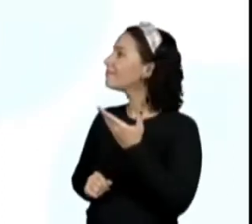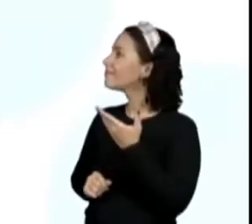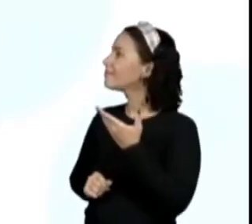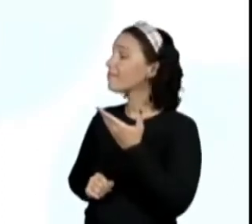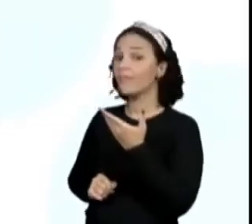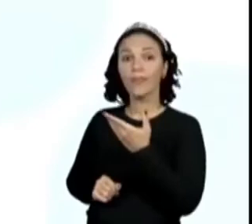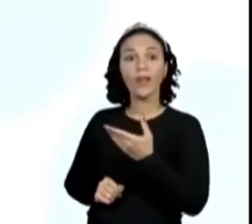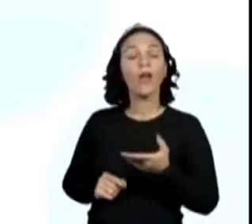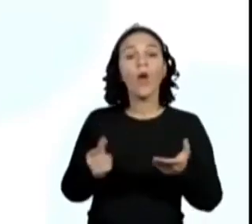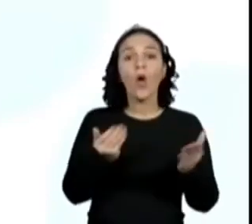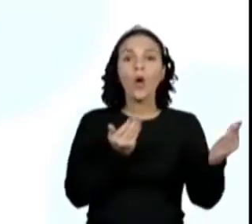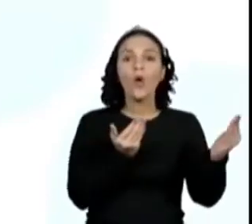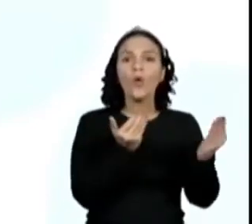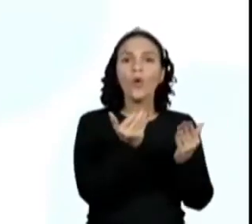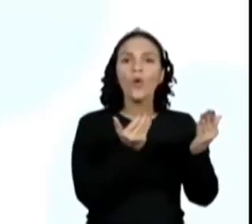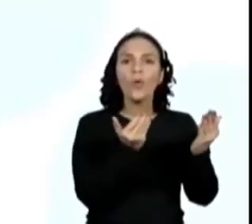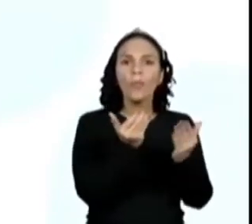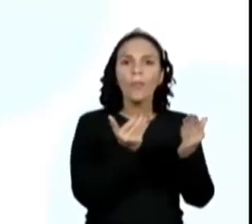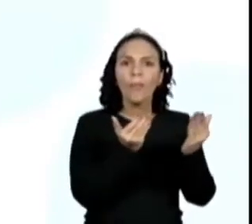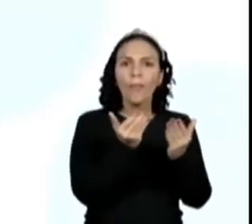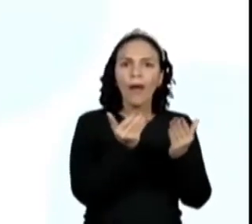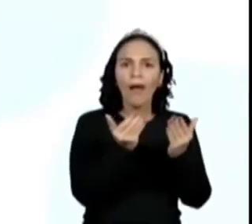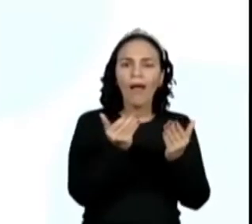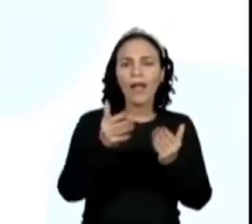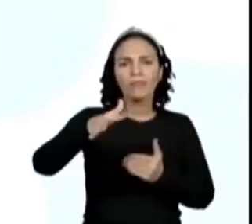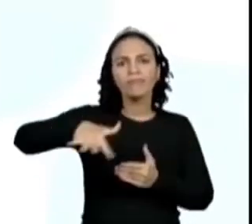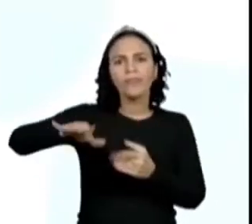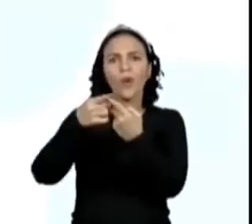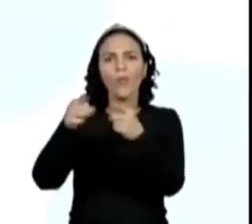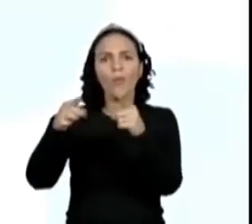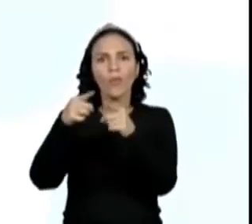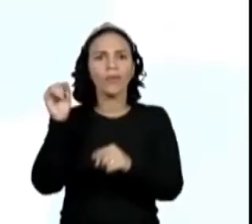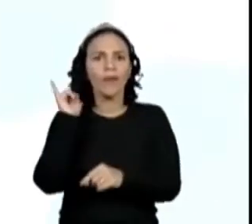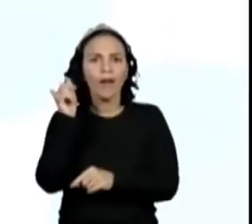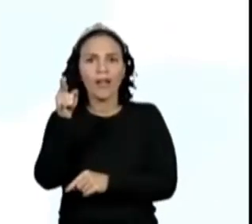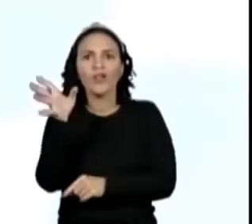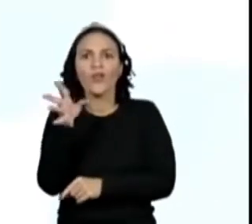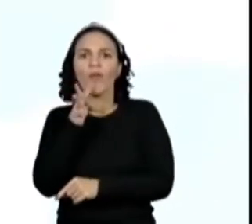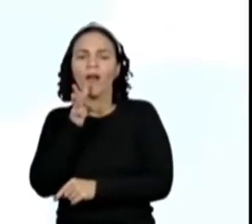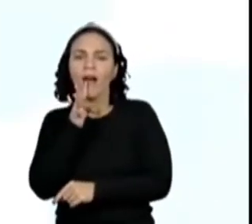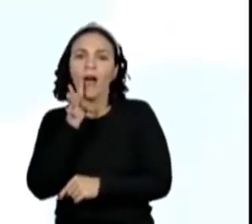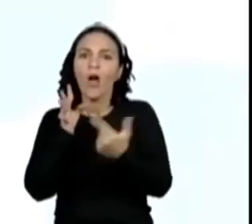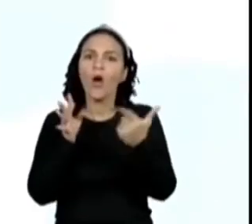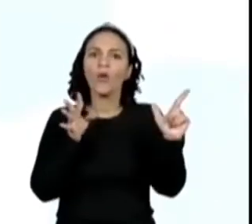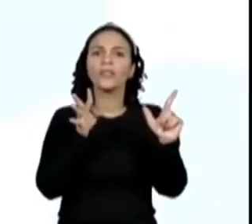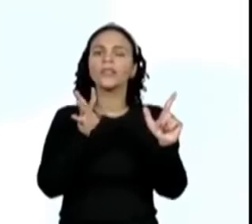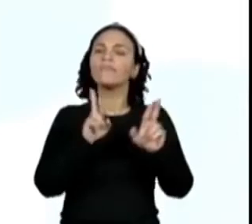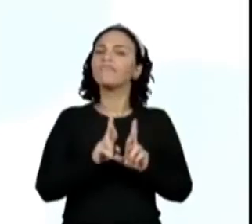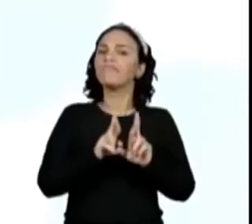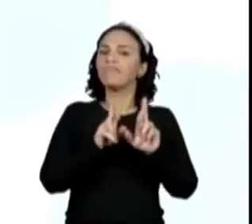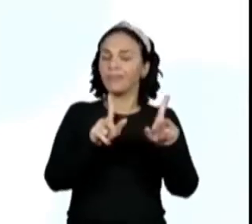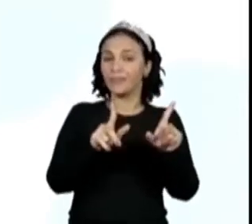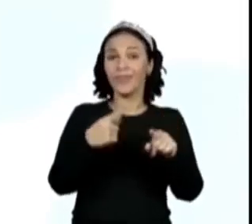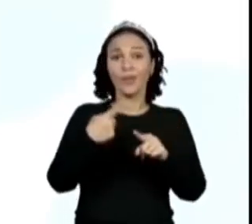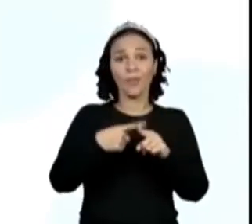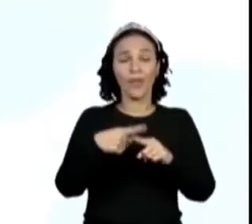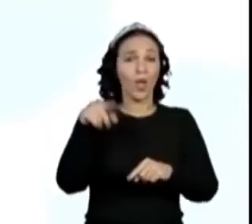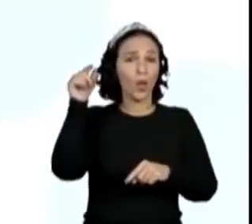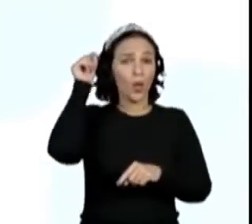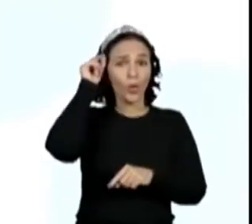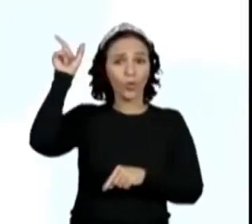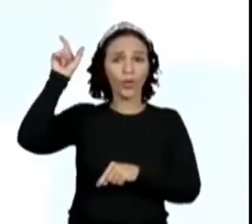Vamos comparar uma versão diferente com uma versão mais conhecida de uma parlenda. Ou seja, como é uma cultura que vem passando,